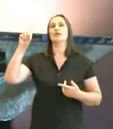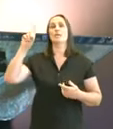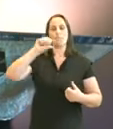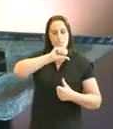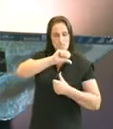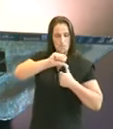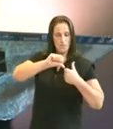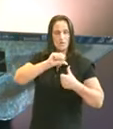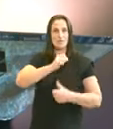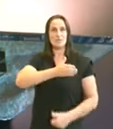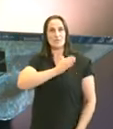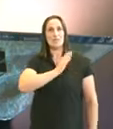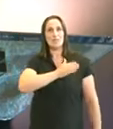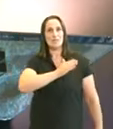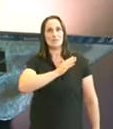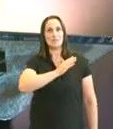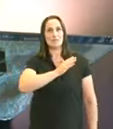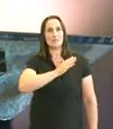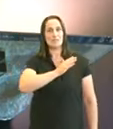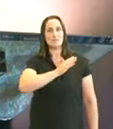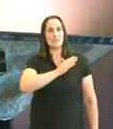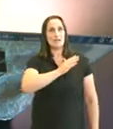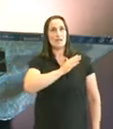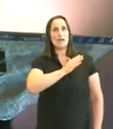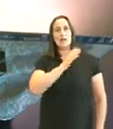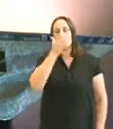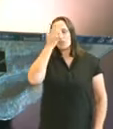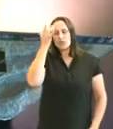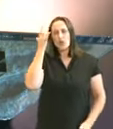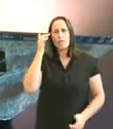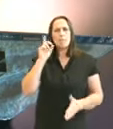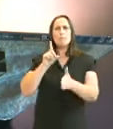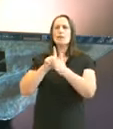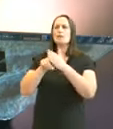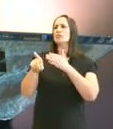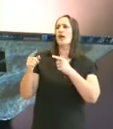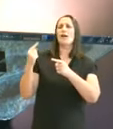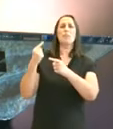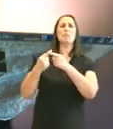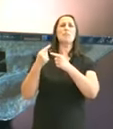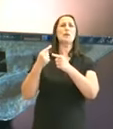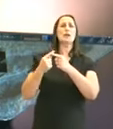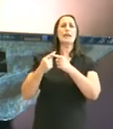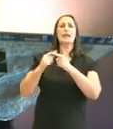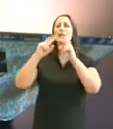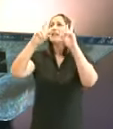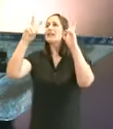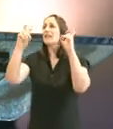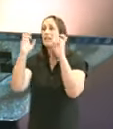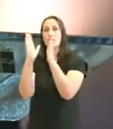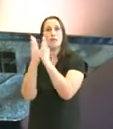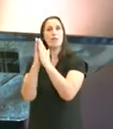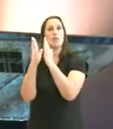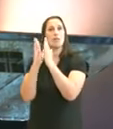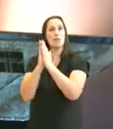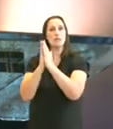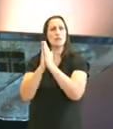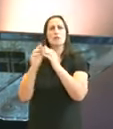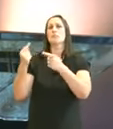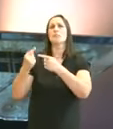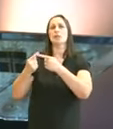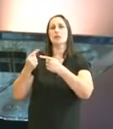nosso coração. Alguém pode perguntar: por que fazer uma campanha de oração, Queridos, é